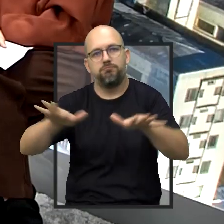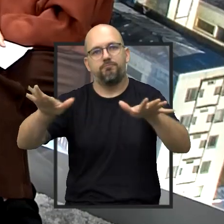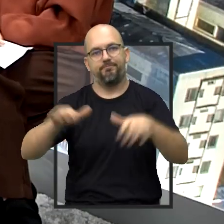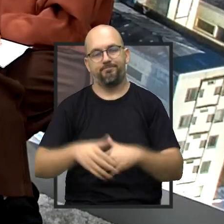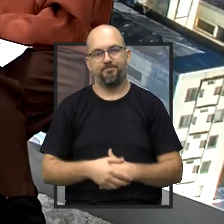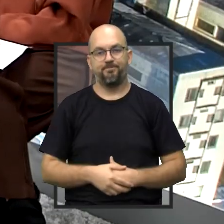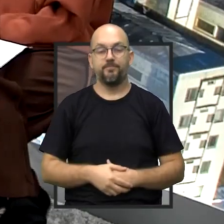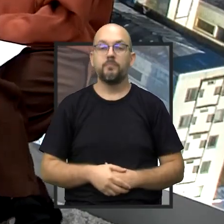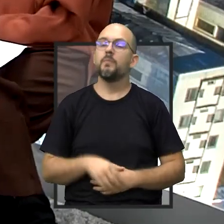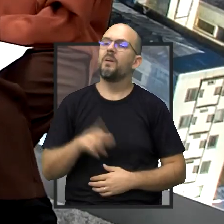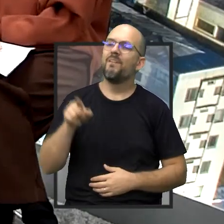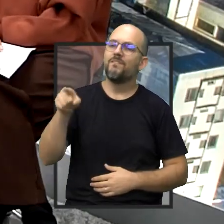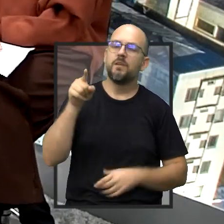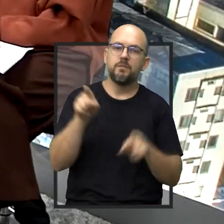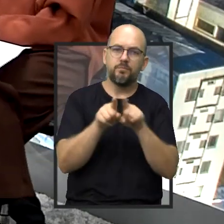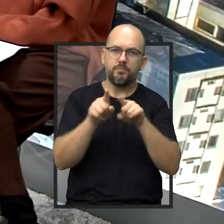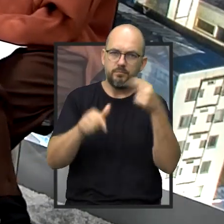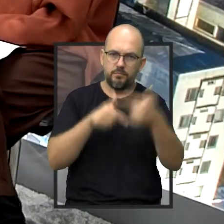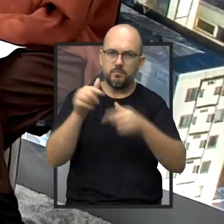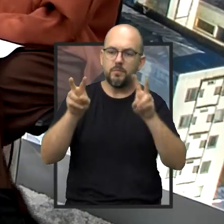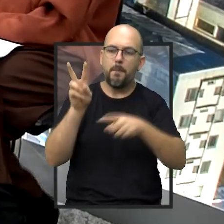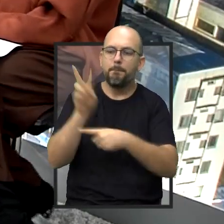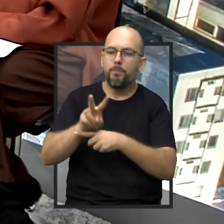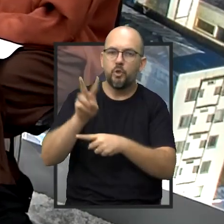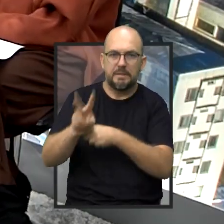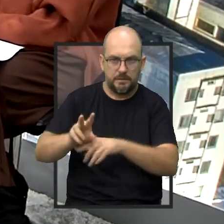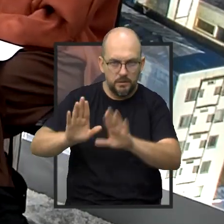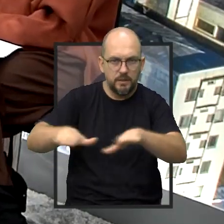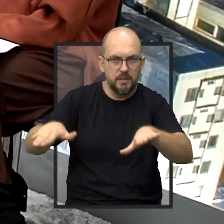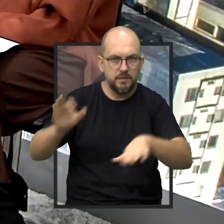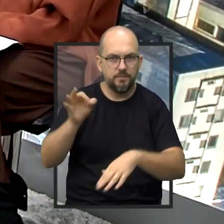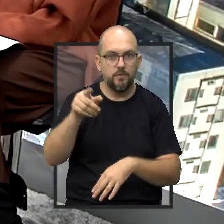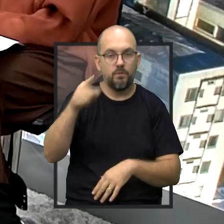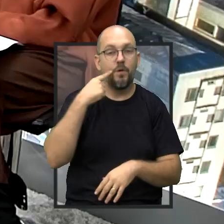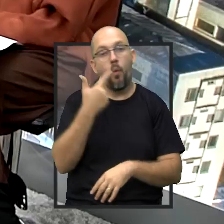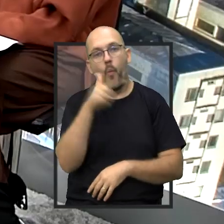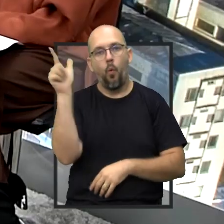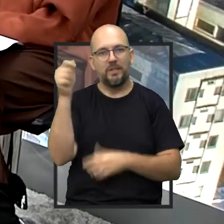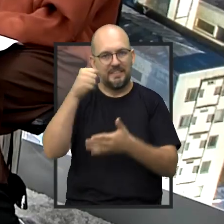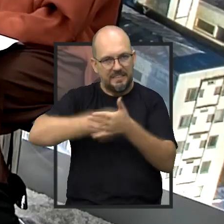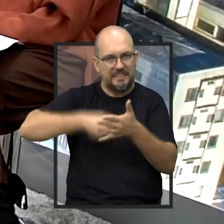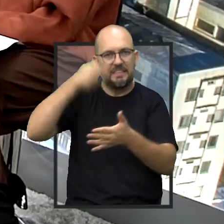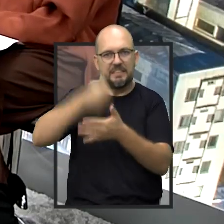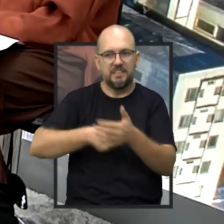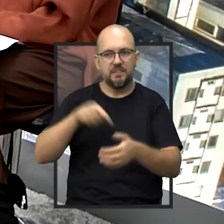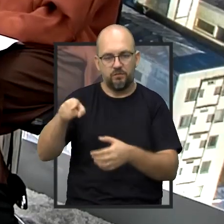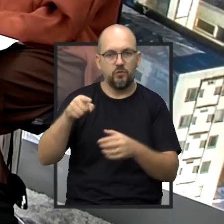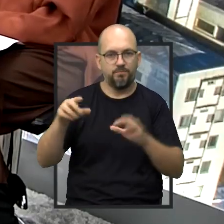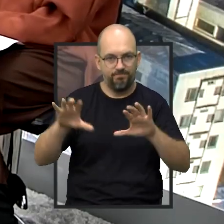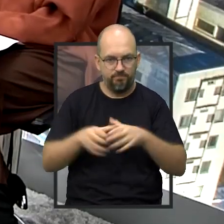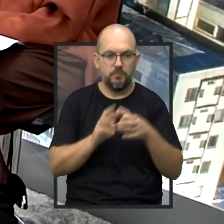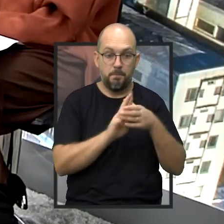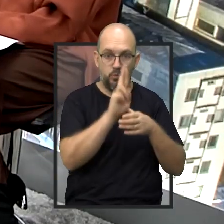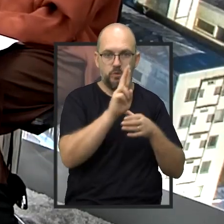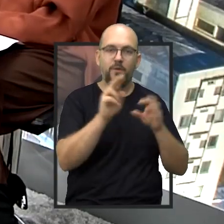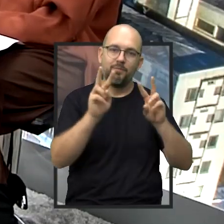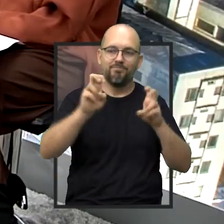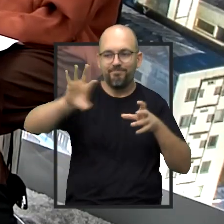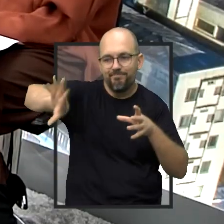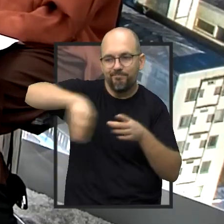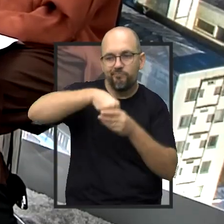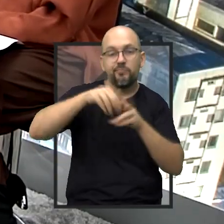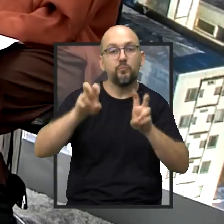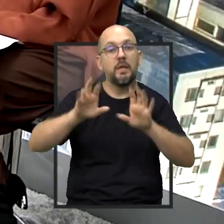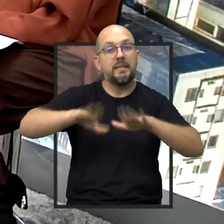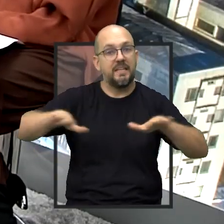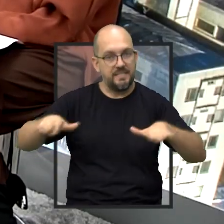também tem trabalhado com a proteção à criança, né? Essa é uma outra bandeira do seu mandato, a Procuradoria também acaba